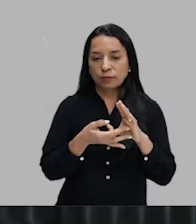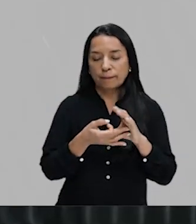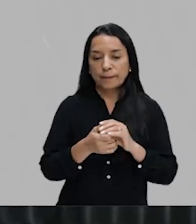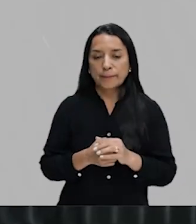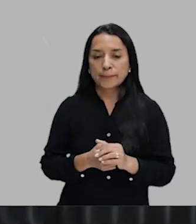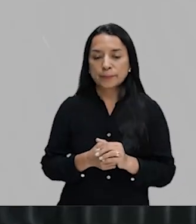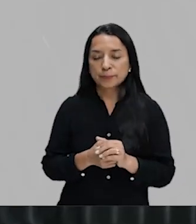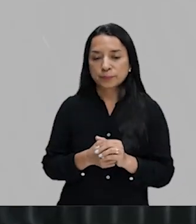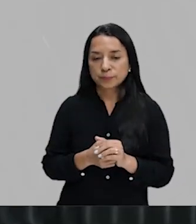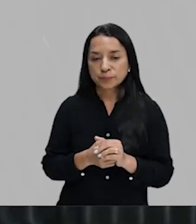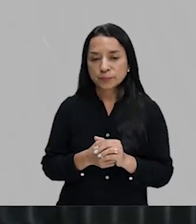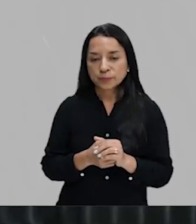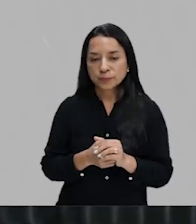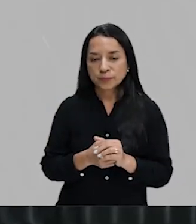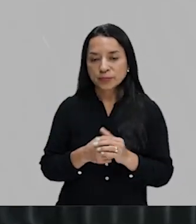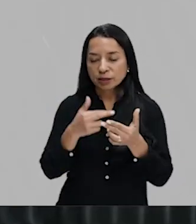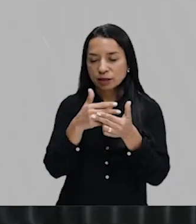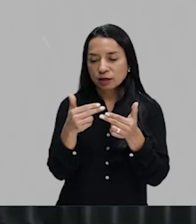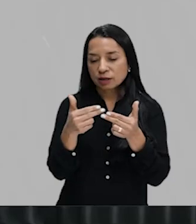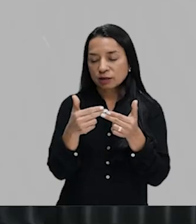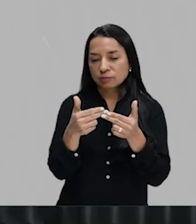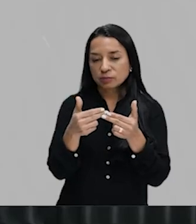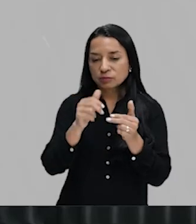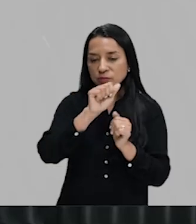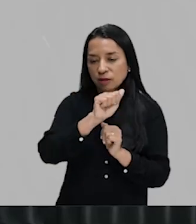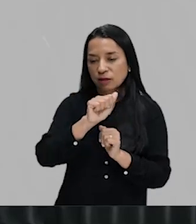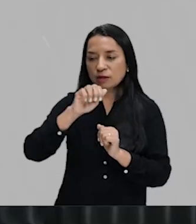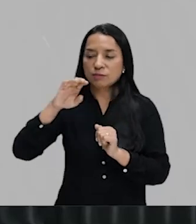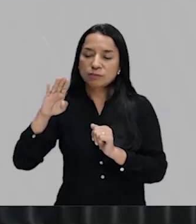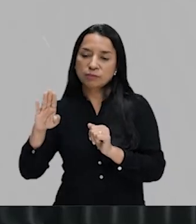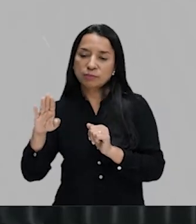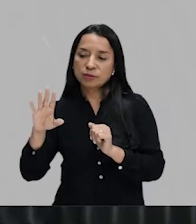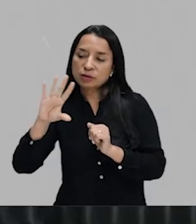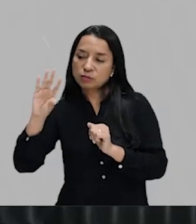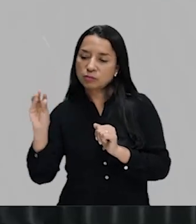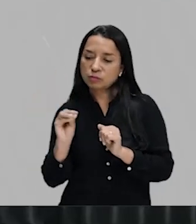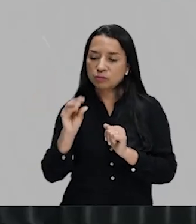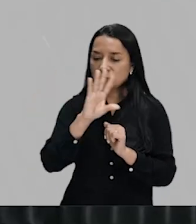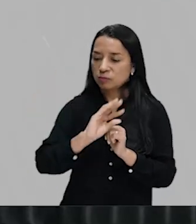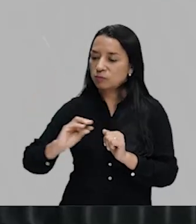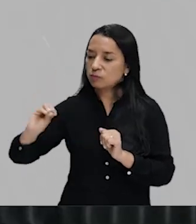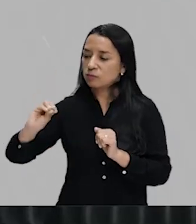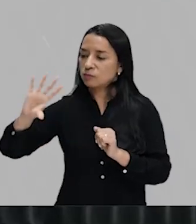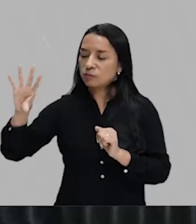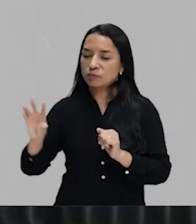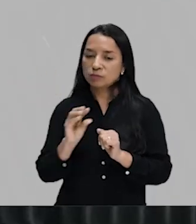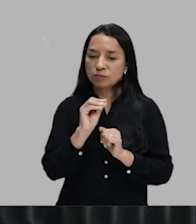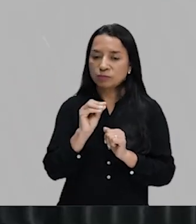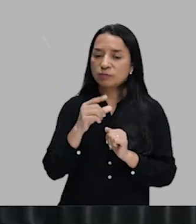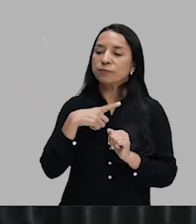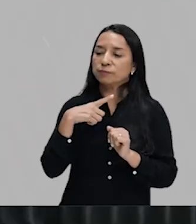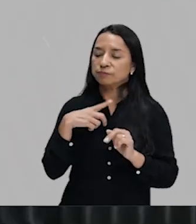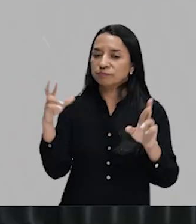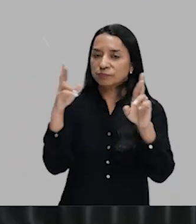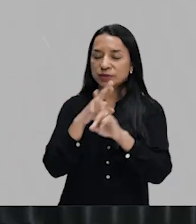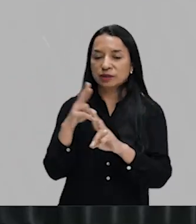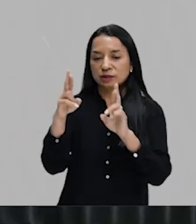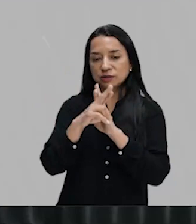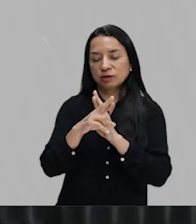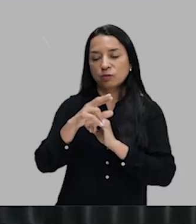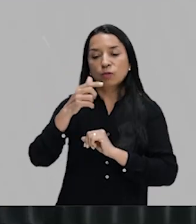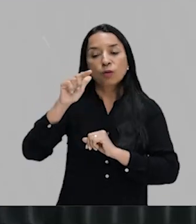pelos elementos A e B está contido no conjunto formado pelos elementos A, B, C e D, tá? Outro